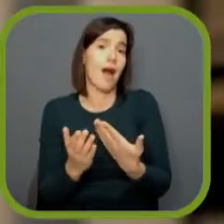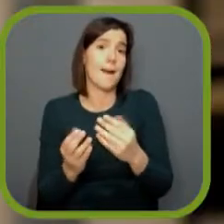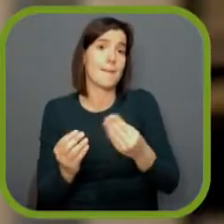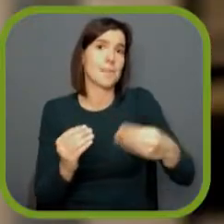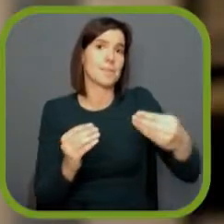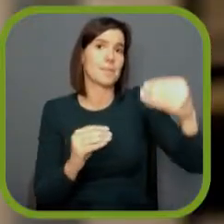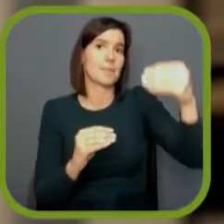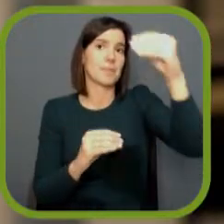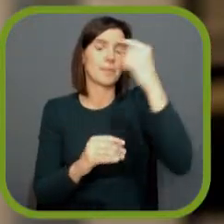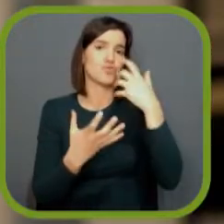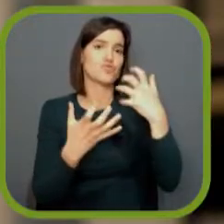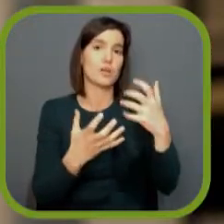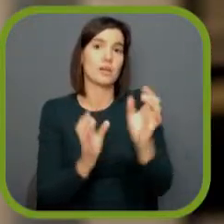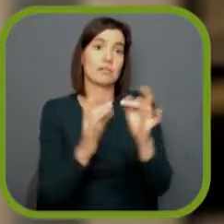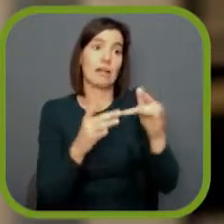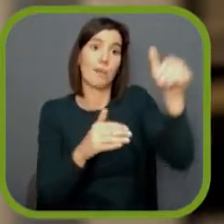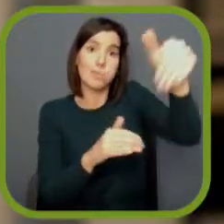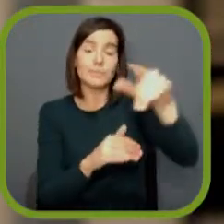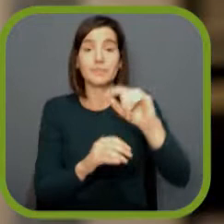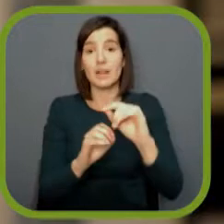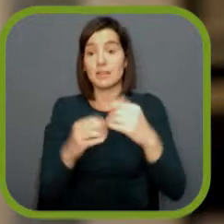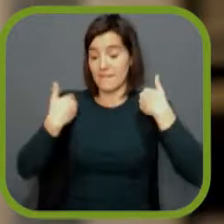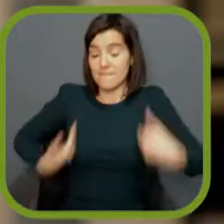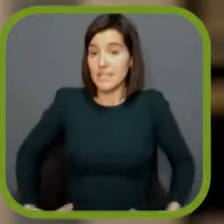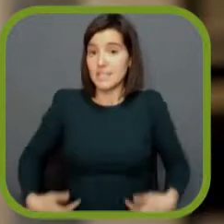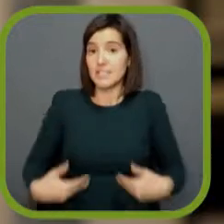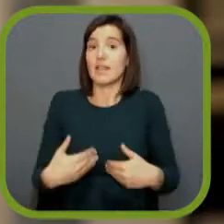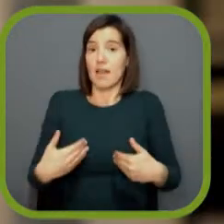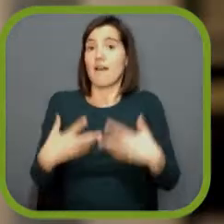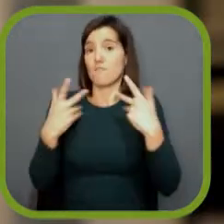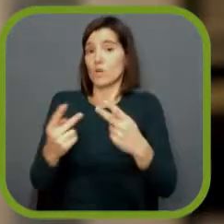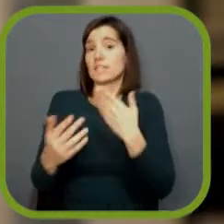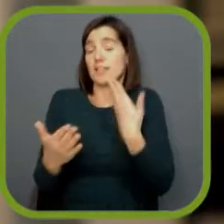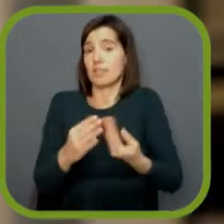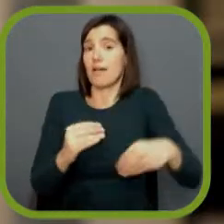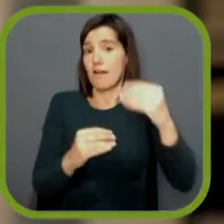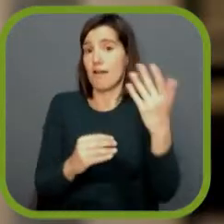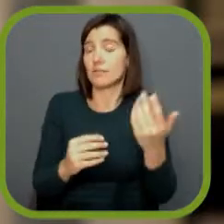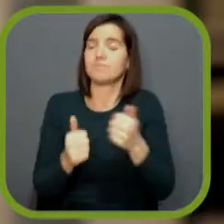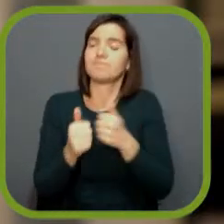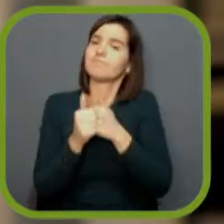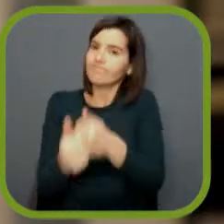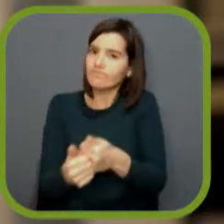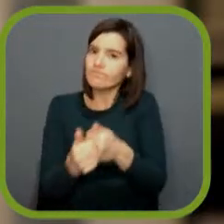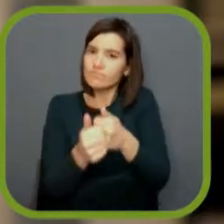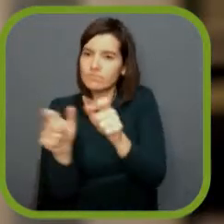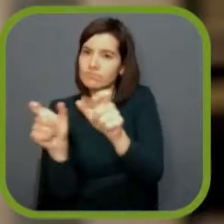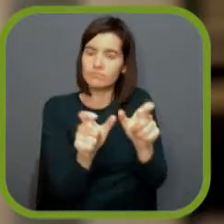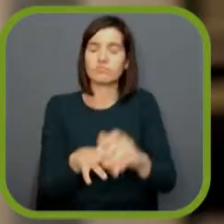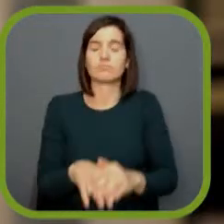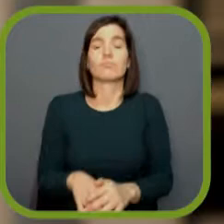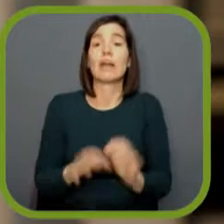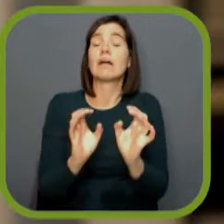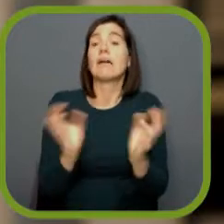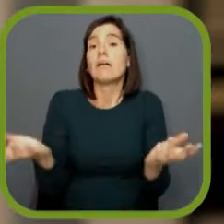termos offline e tem consequências significativas em termos físicos, não é? Em termos de violência física. E, portanto, há um acompanhamento do discurso